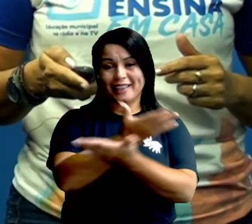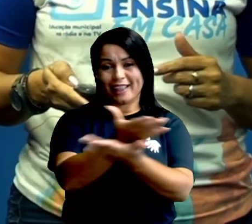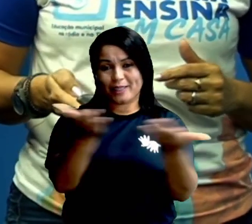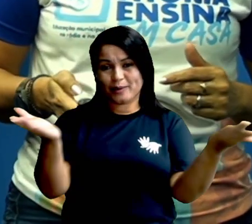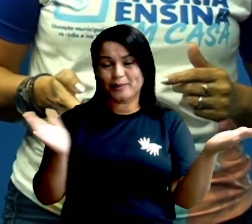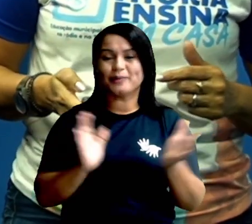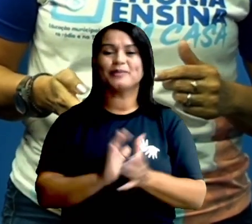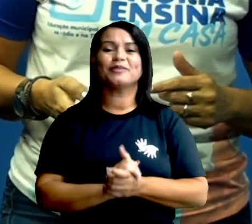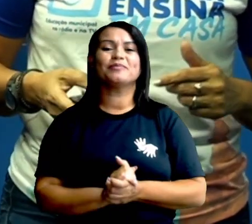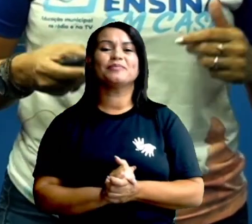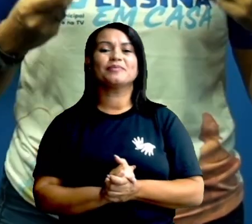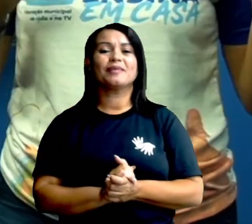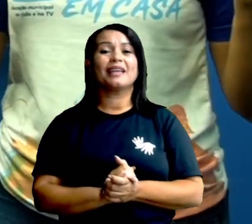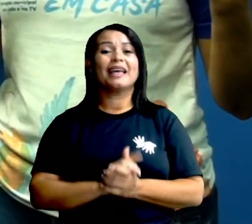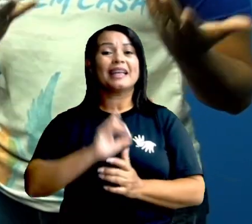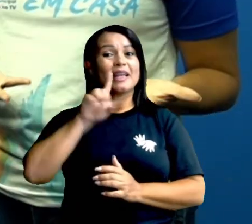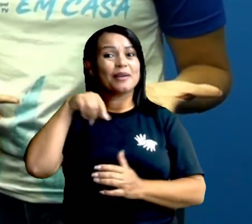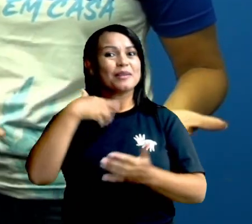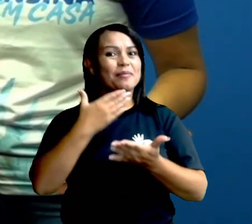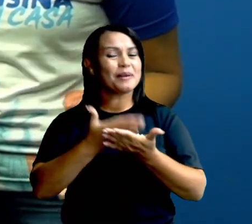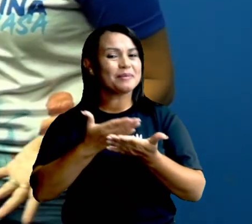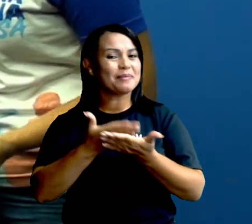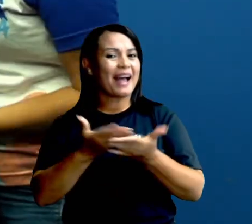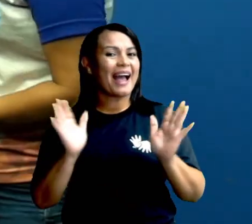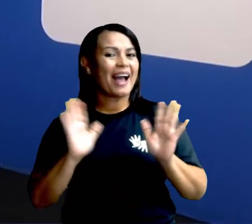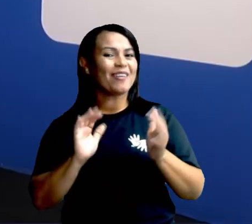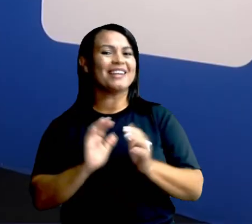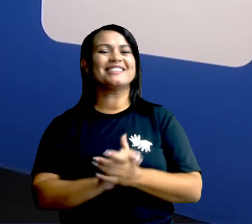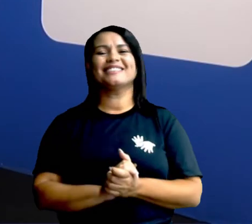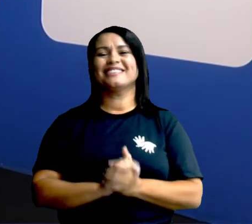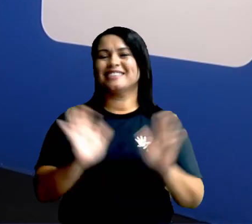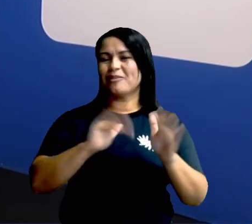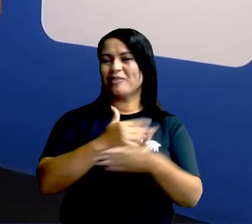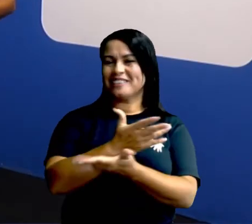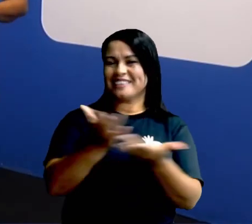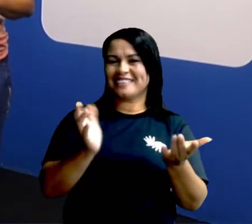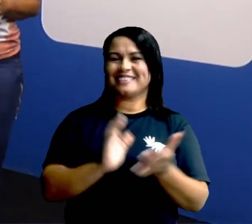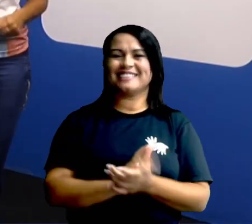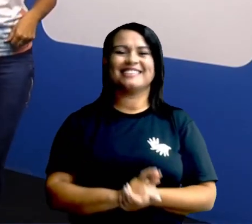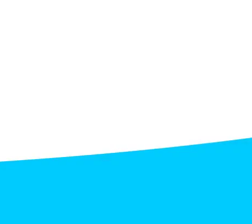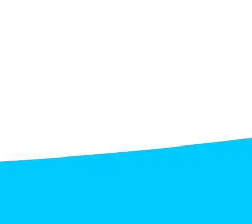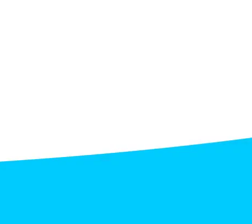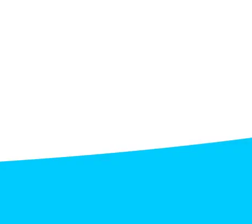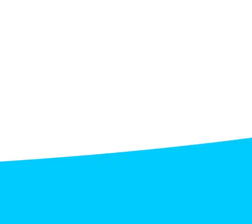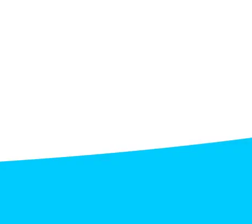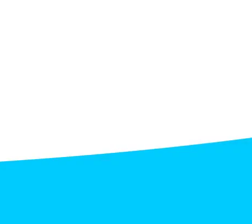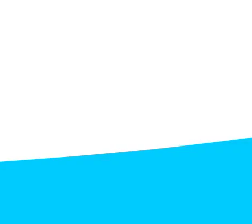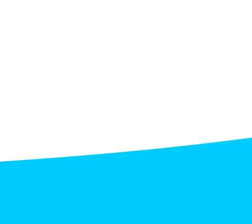Obrigada a todos e até a nossa próxima aula. Tchau para vocês!